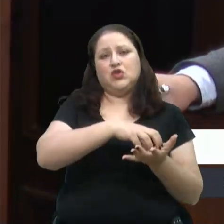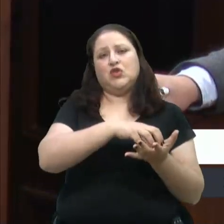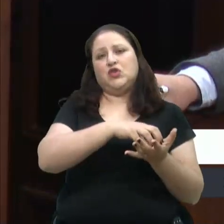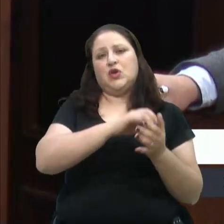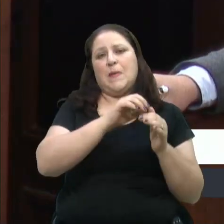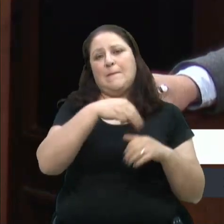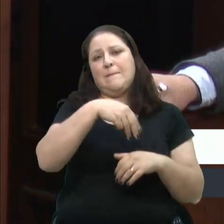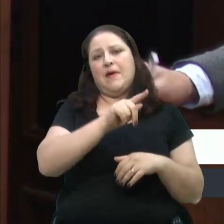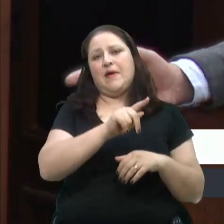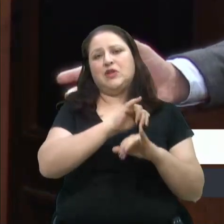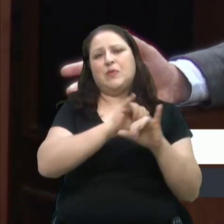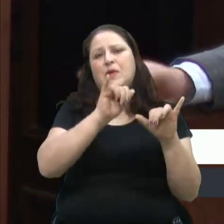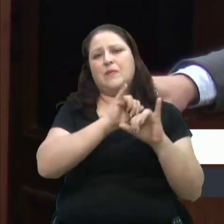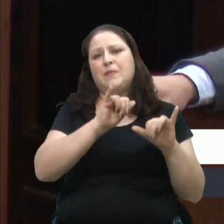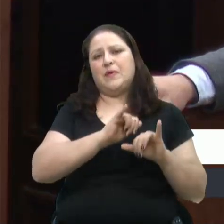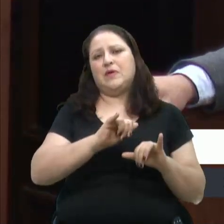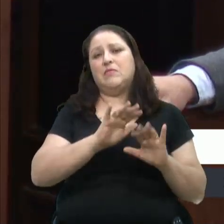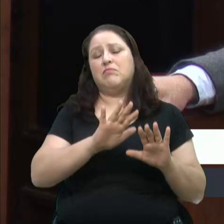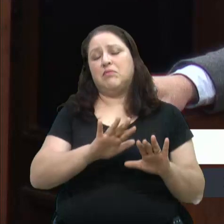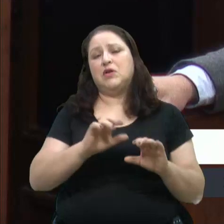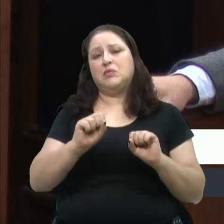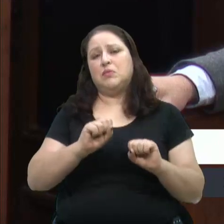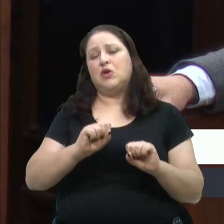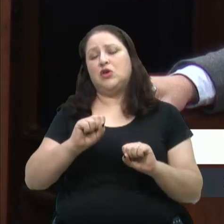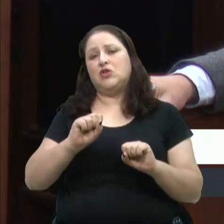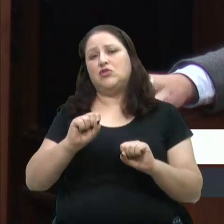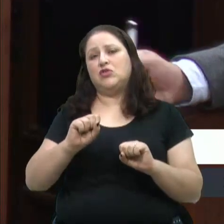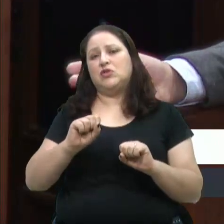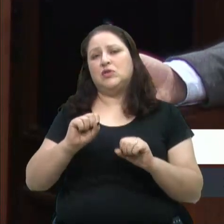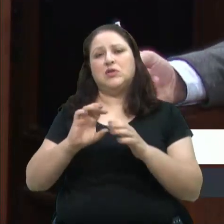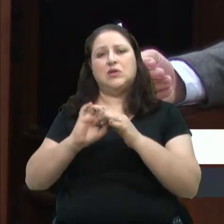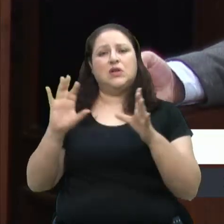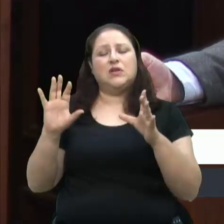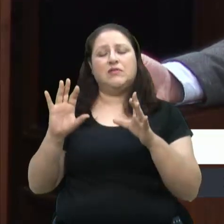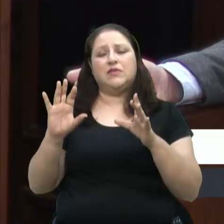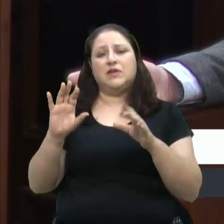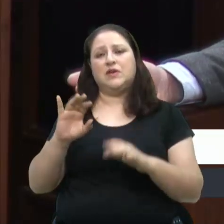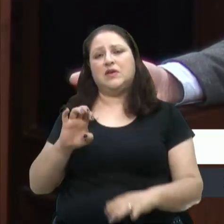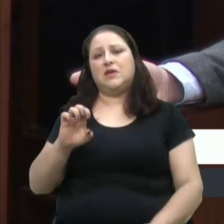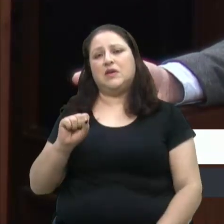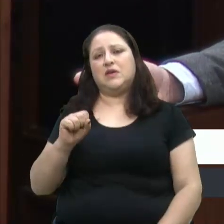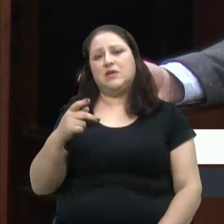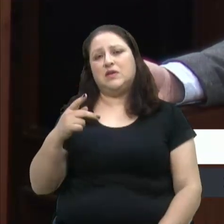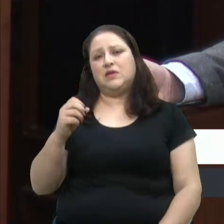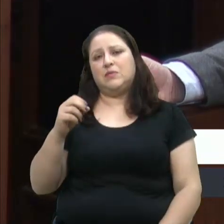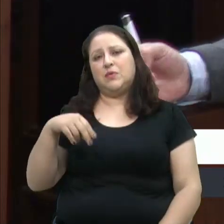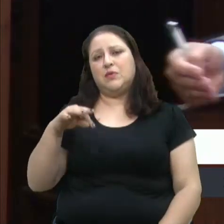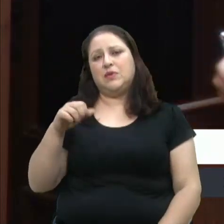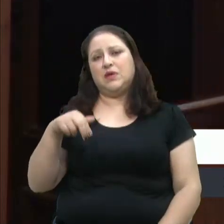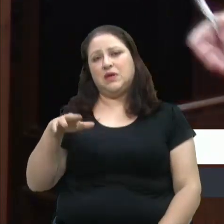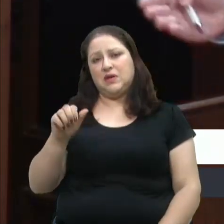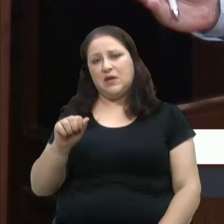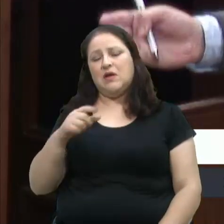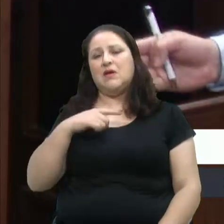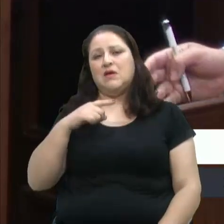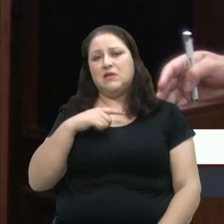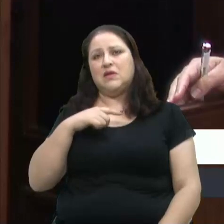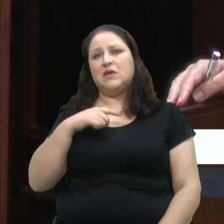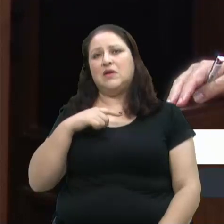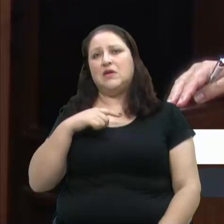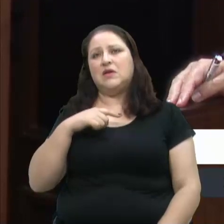campanhas Mas faça um mídia espontânea a imprensa está disponível para isso nós temos hoje